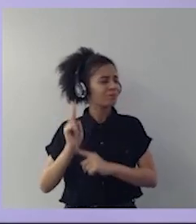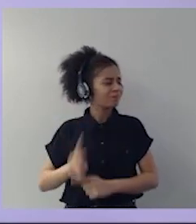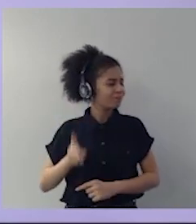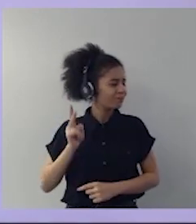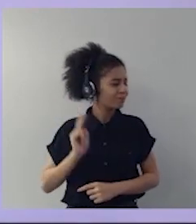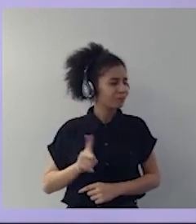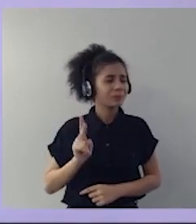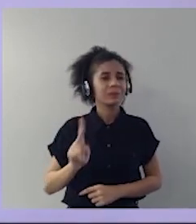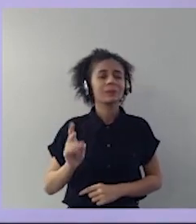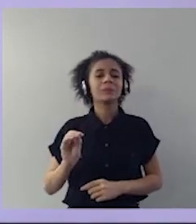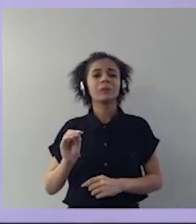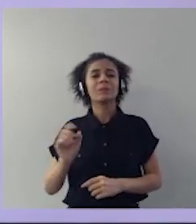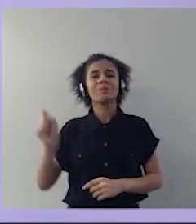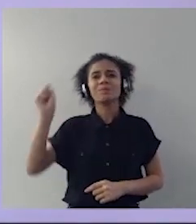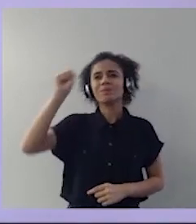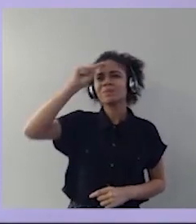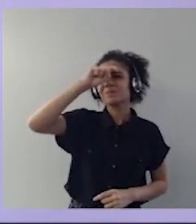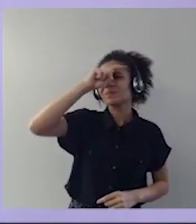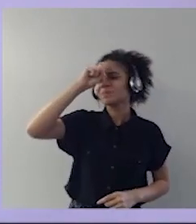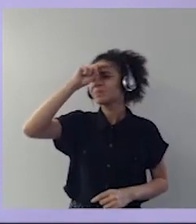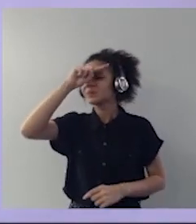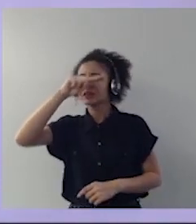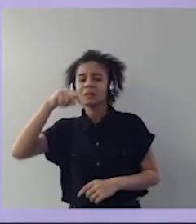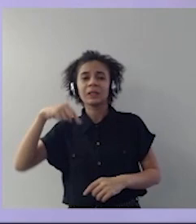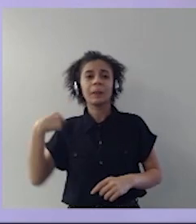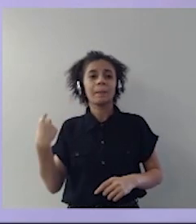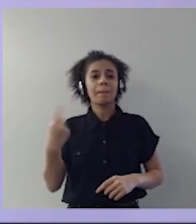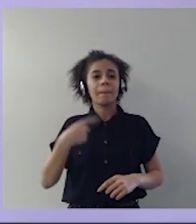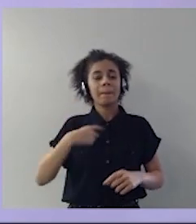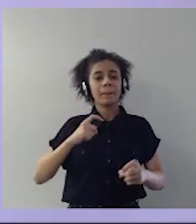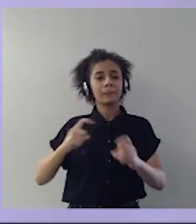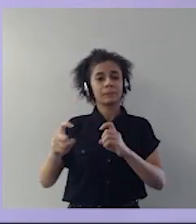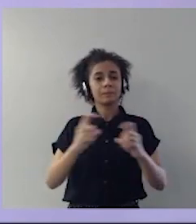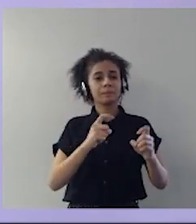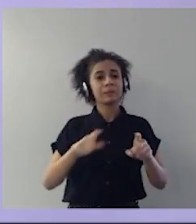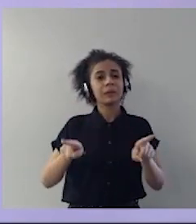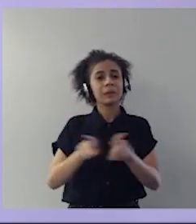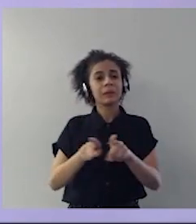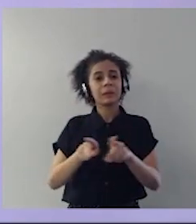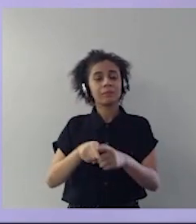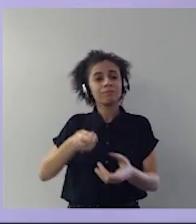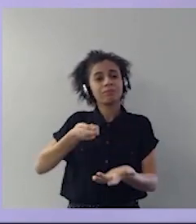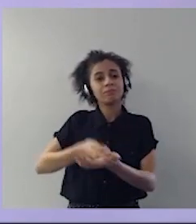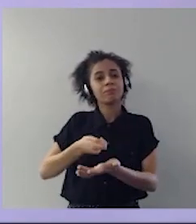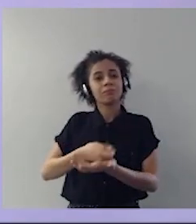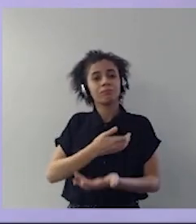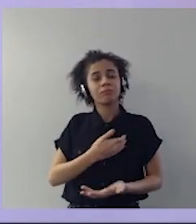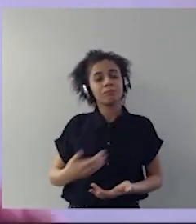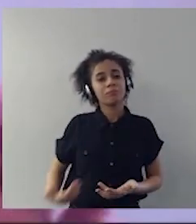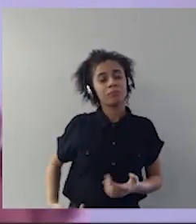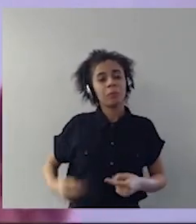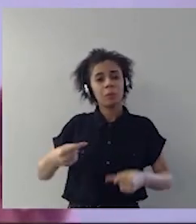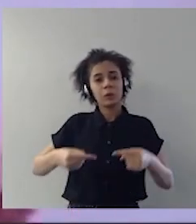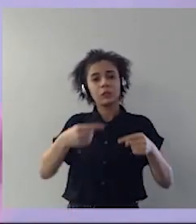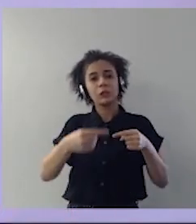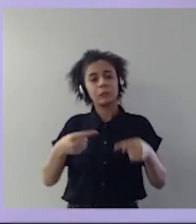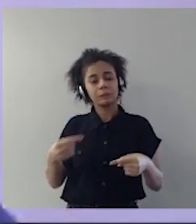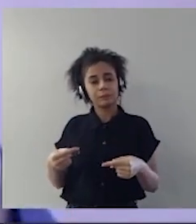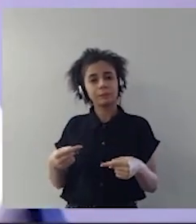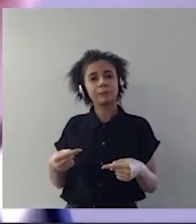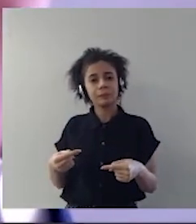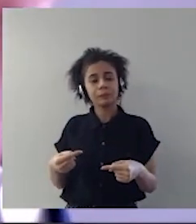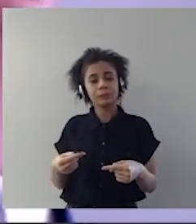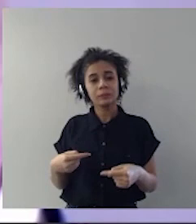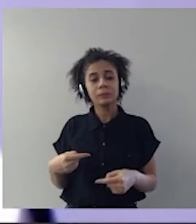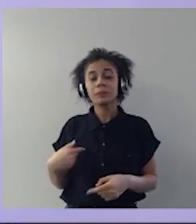em conta os obstáculos e as dificuldades reais do gestor e as exigências das políticas públicas ao seu cargo. Nós temos,